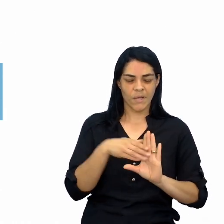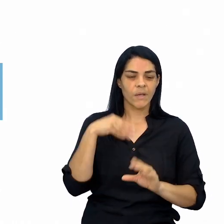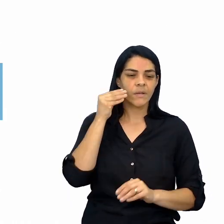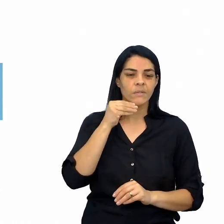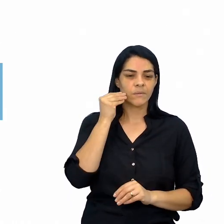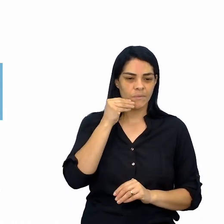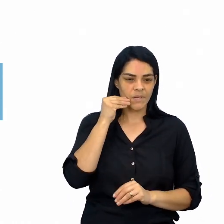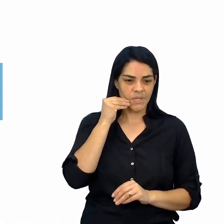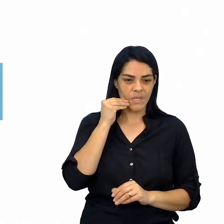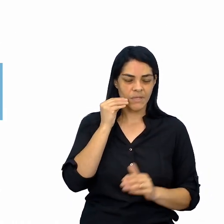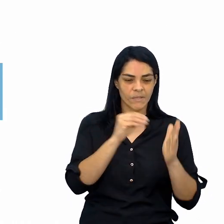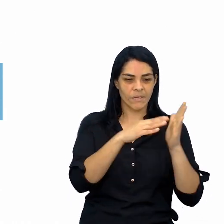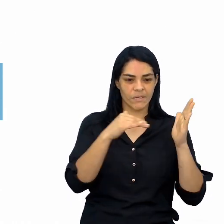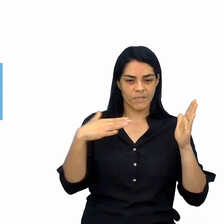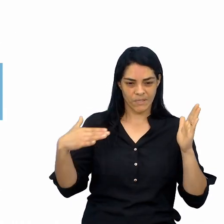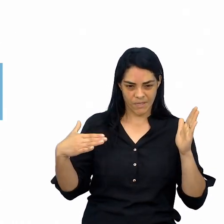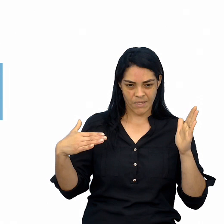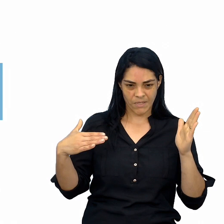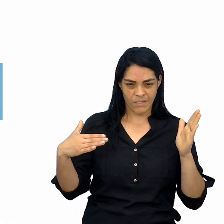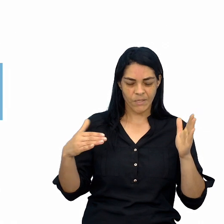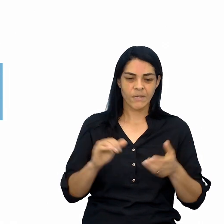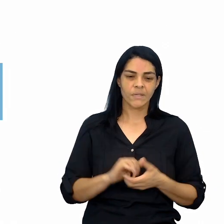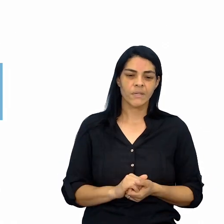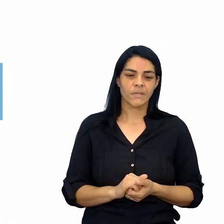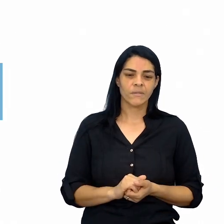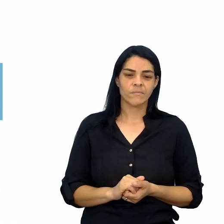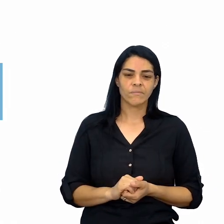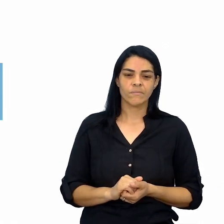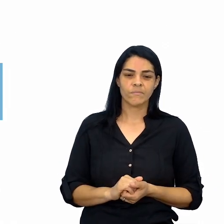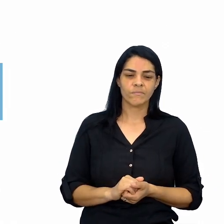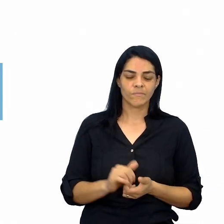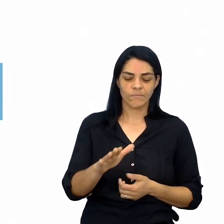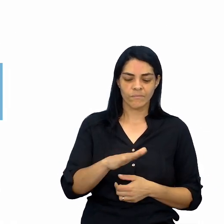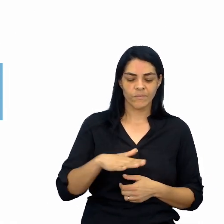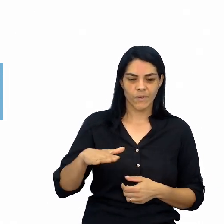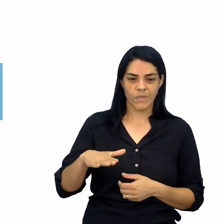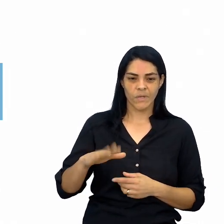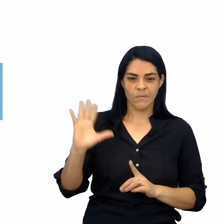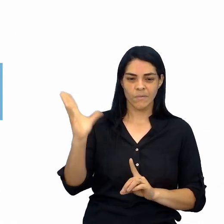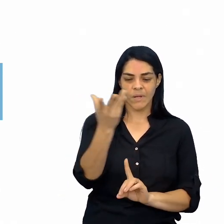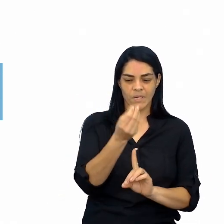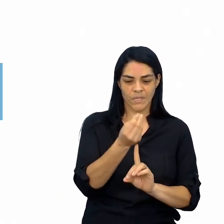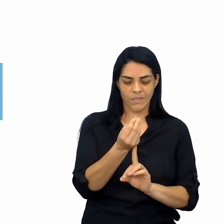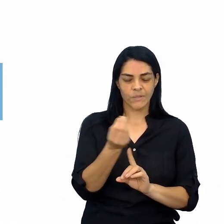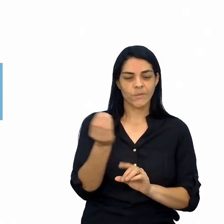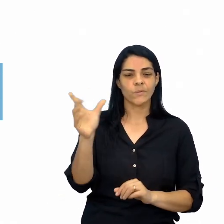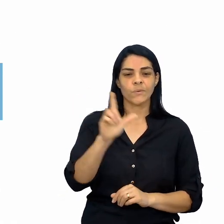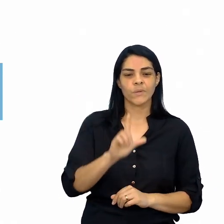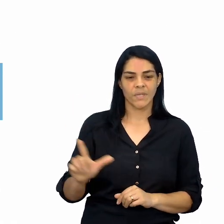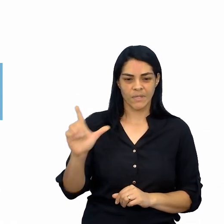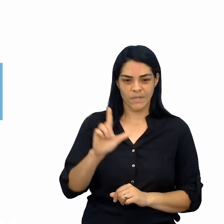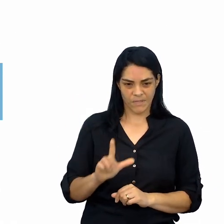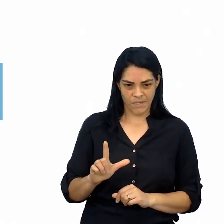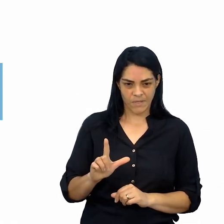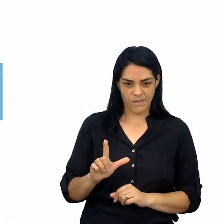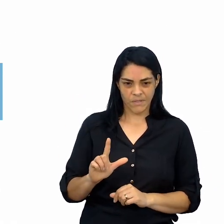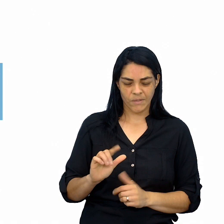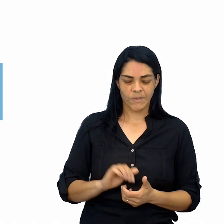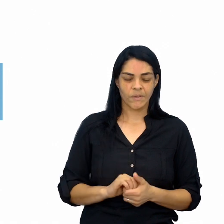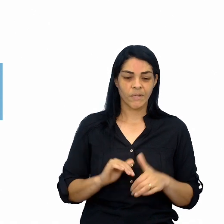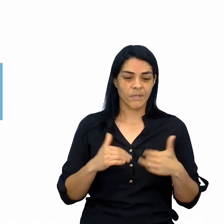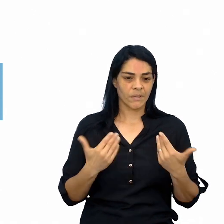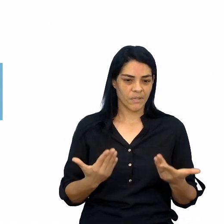experiência estética, são finalidades do campo artístico-literário. Por outro